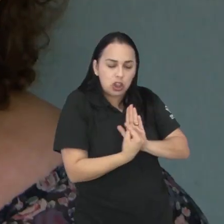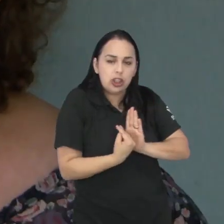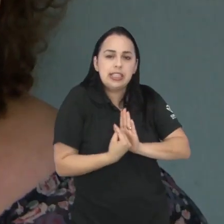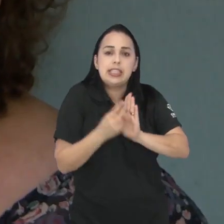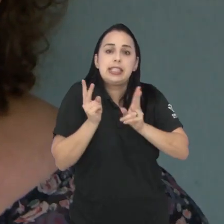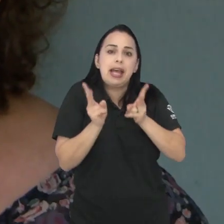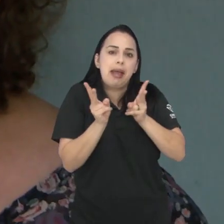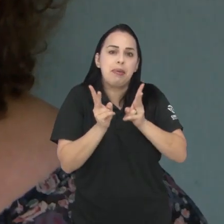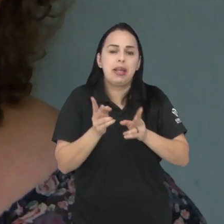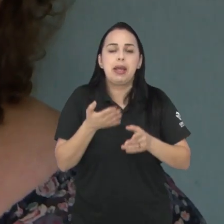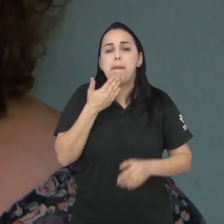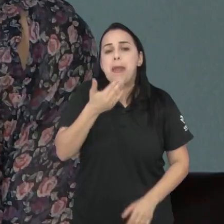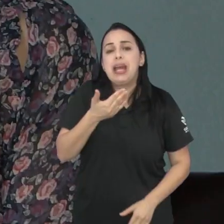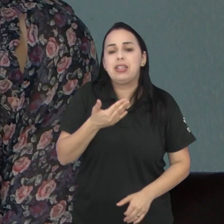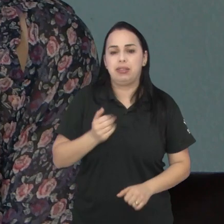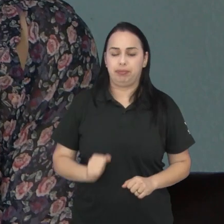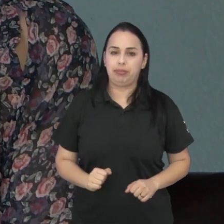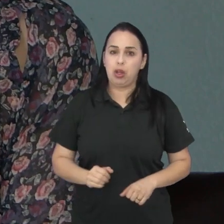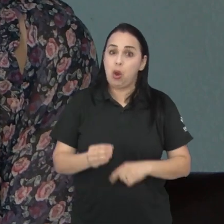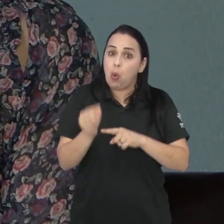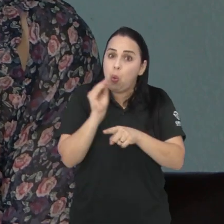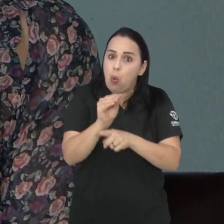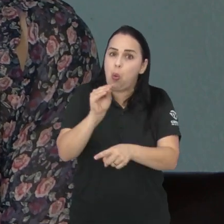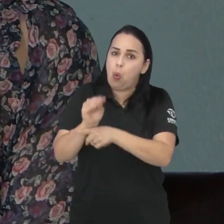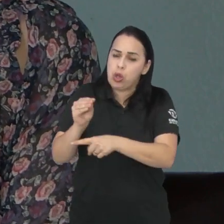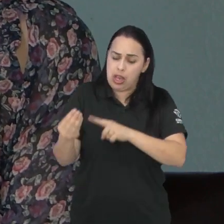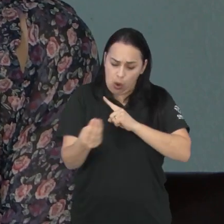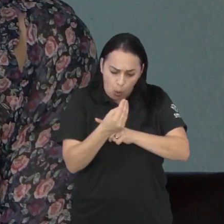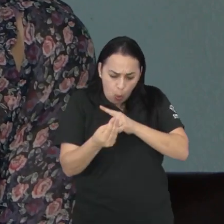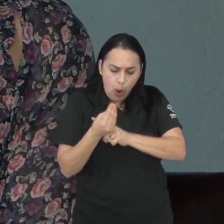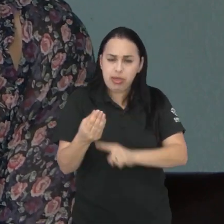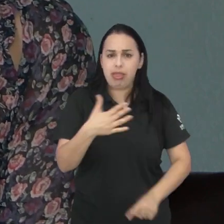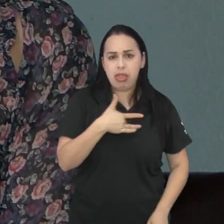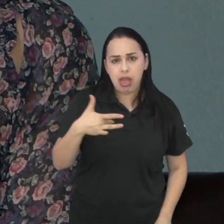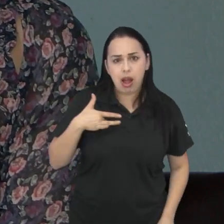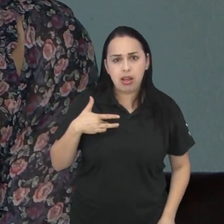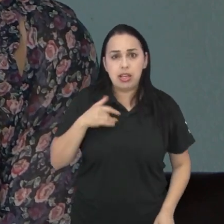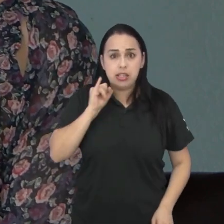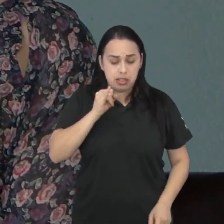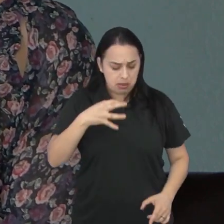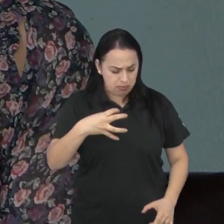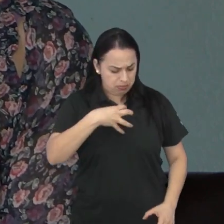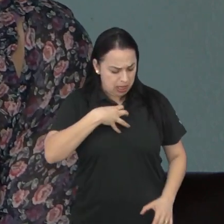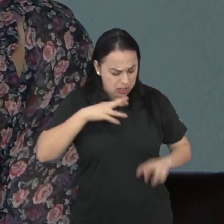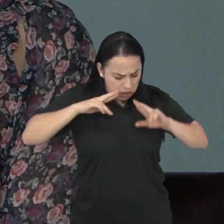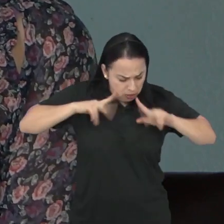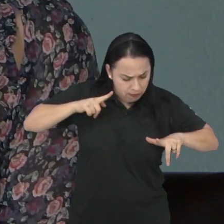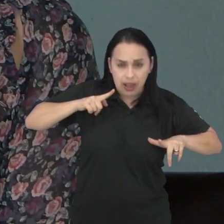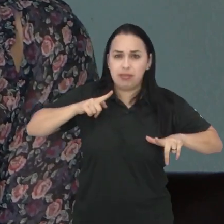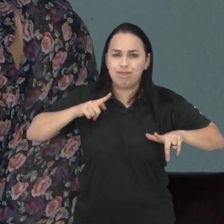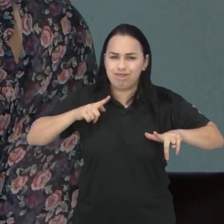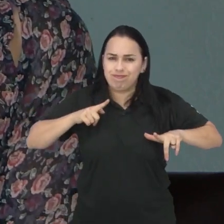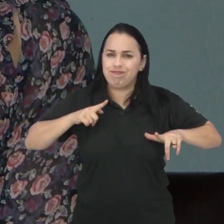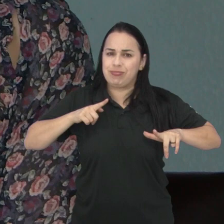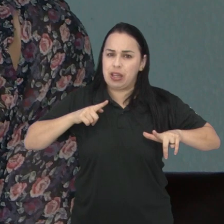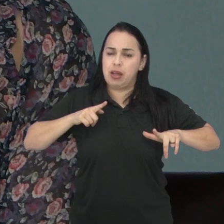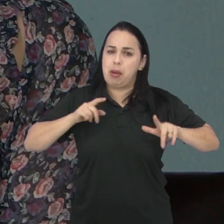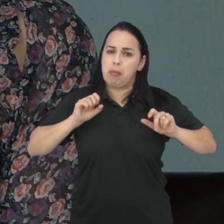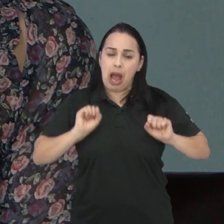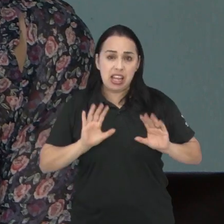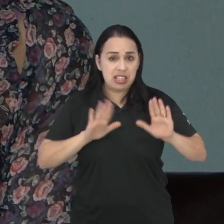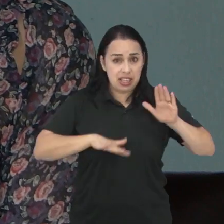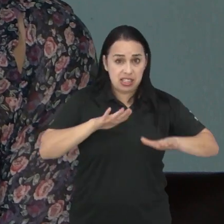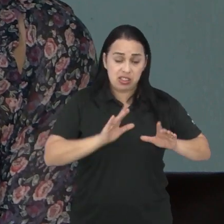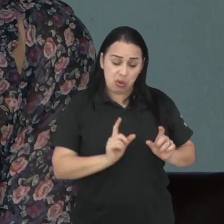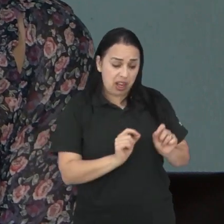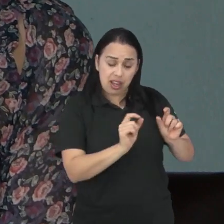e ainda faz um apelo cuidem cuidem da saúde qualquer sinal de alerta qualquer anomalia né pode não